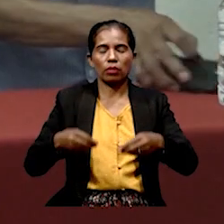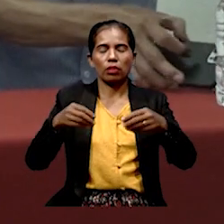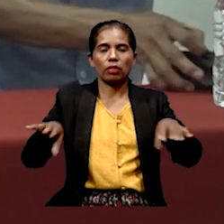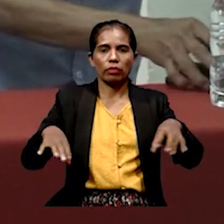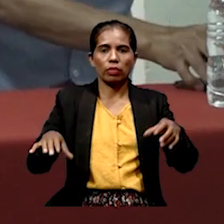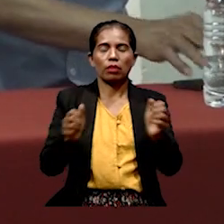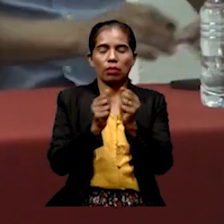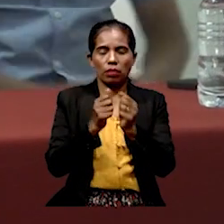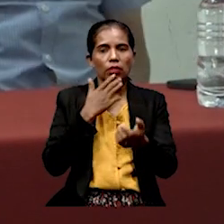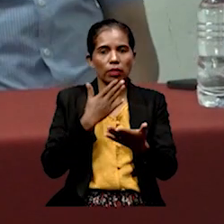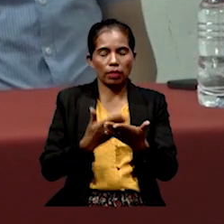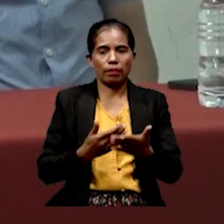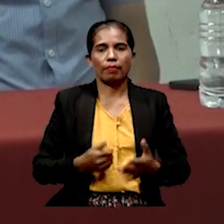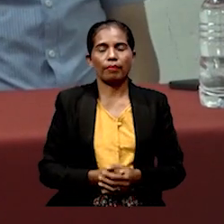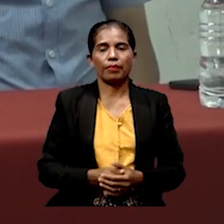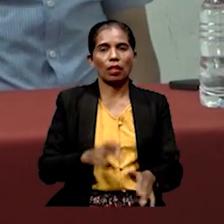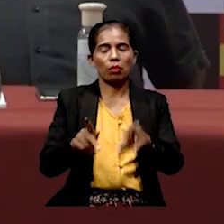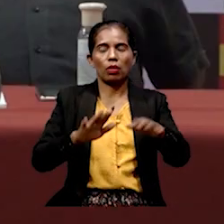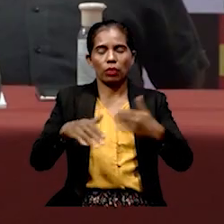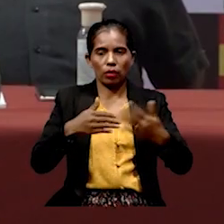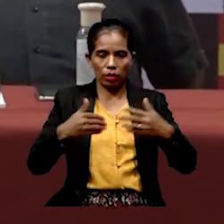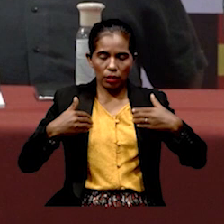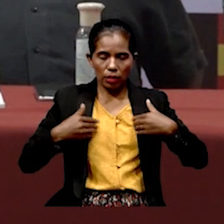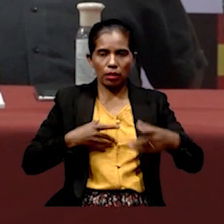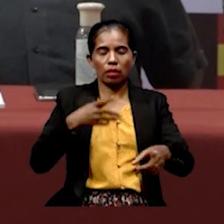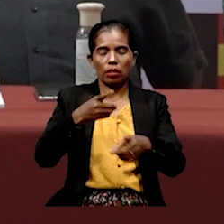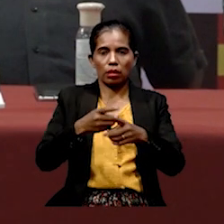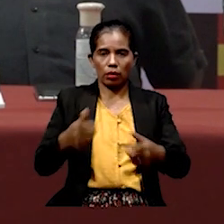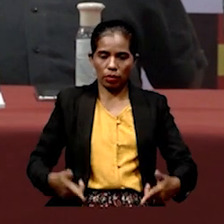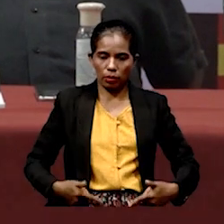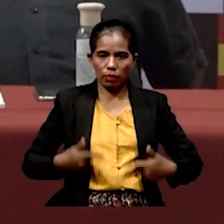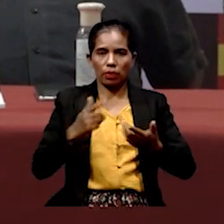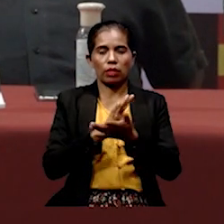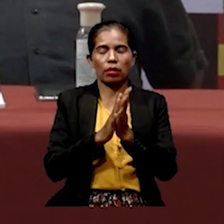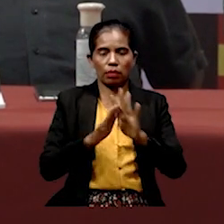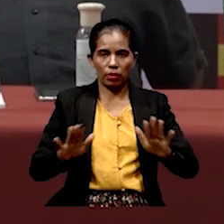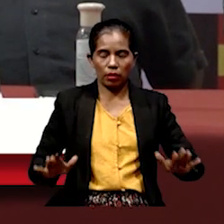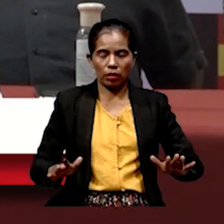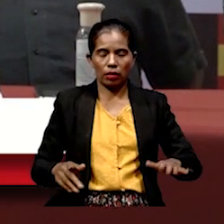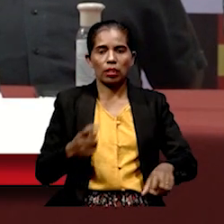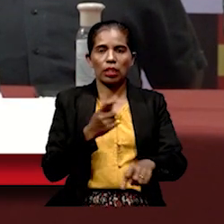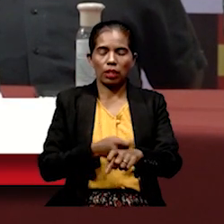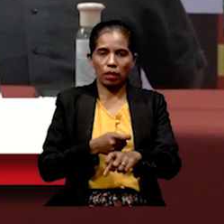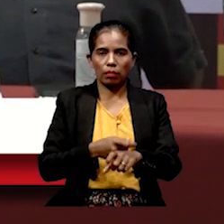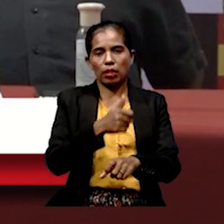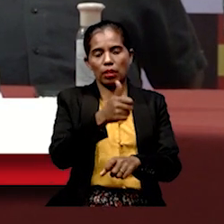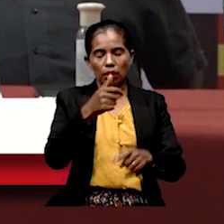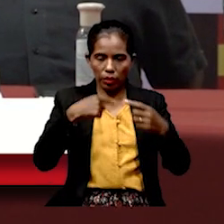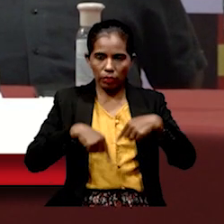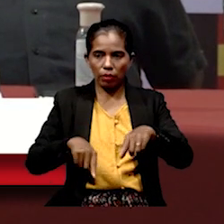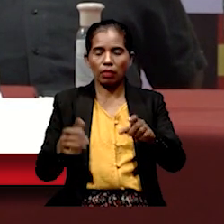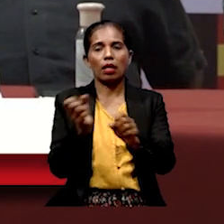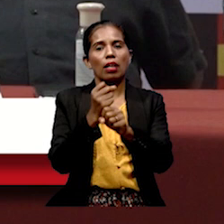estabilidade nacional. Cidadão Rototo e a direito para a Bela Mori Sakmate. Torna tempo para ir daí daqui a falar para a linha de